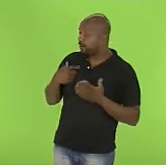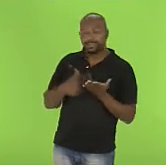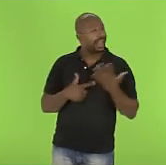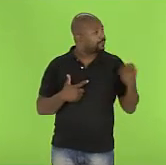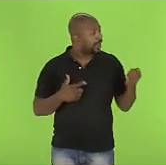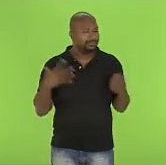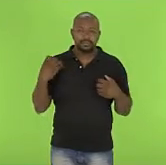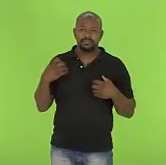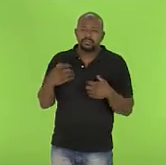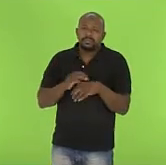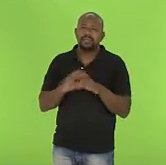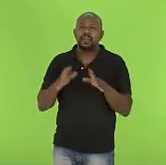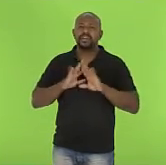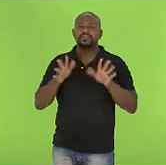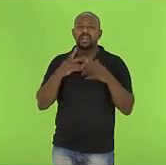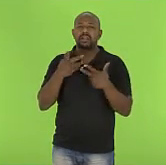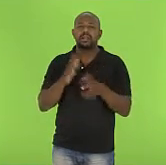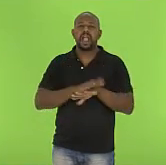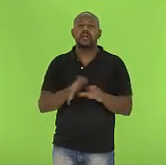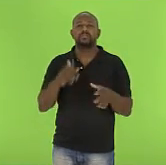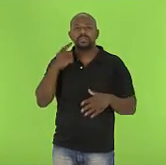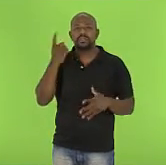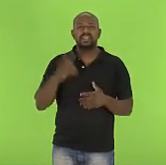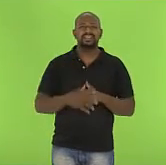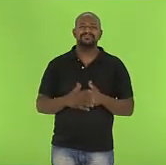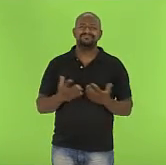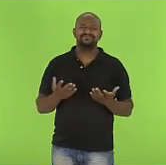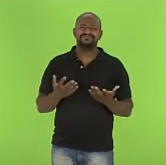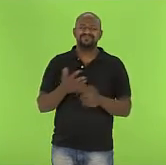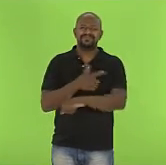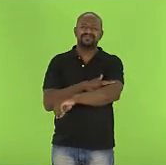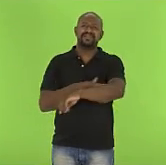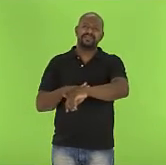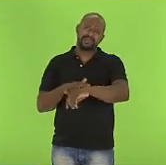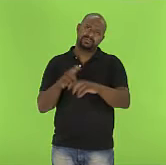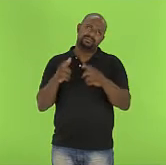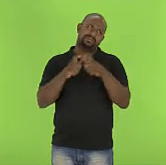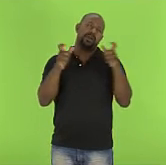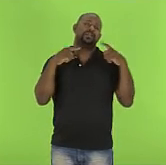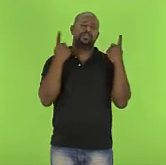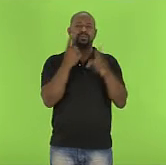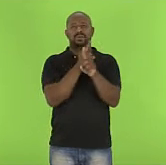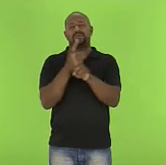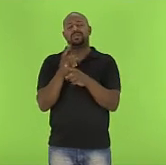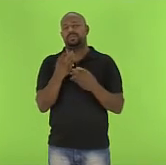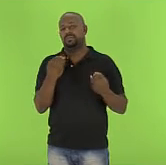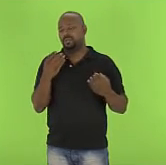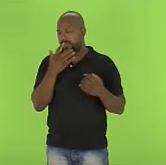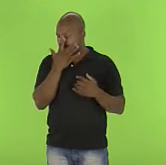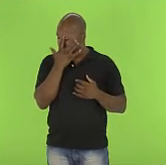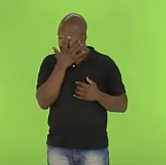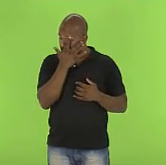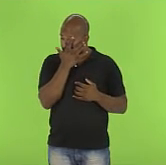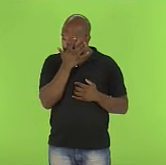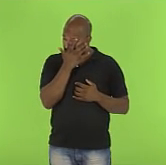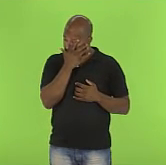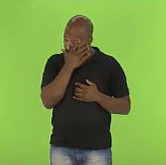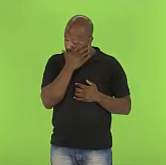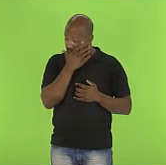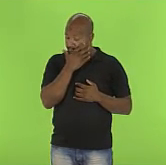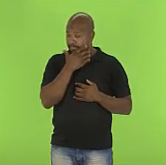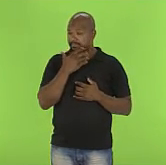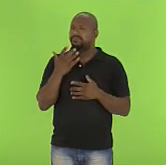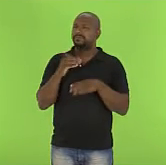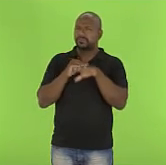Bora fazer. Vamos combinar? E aí nunca mais se fala. Acabou a ideia. Isso é o tipo de comportamento padrão que a gente encontra muito.